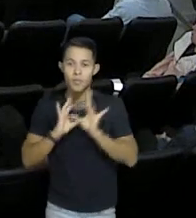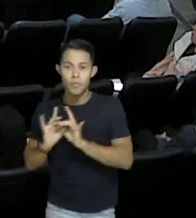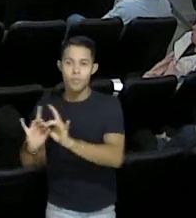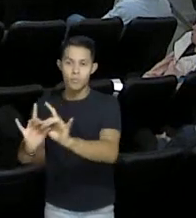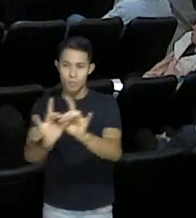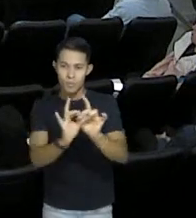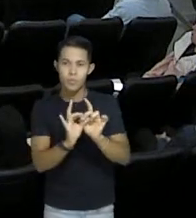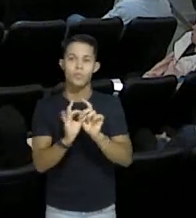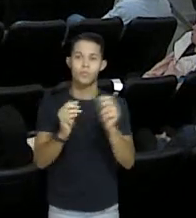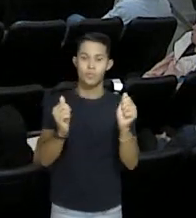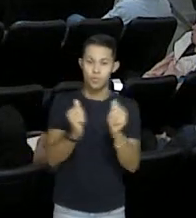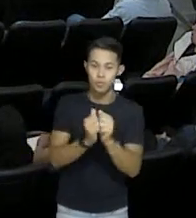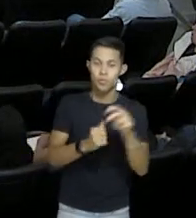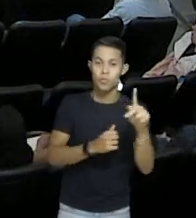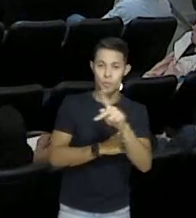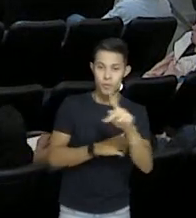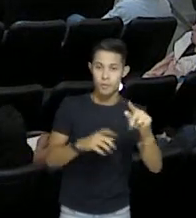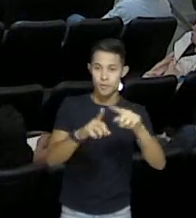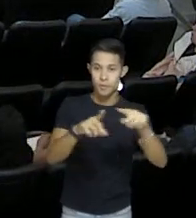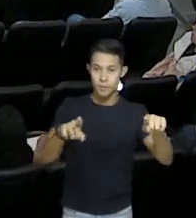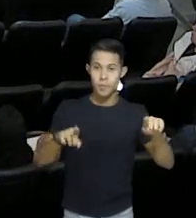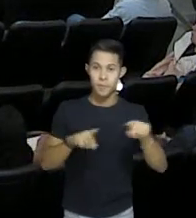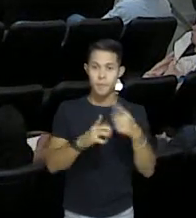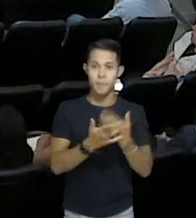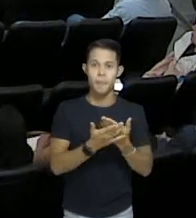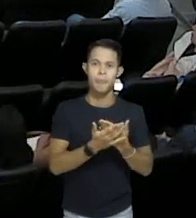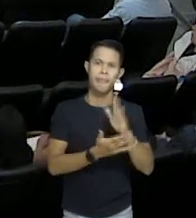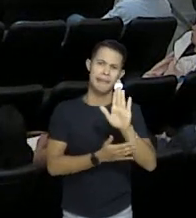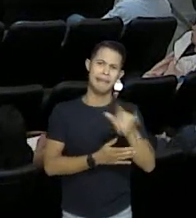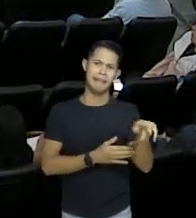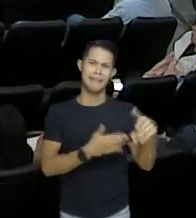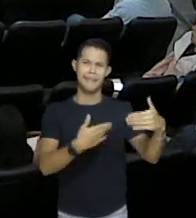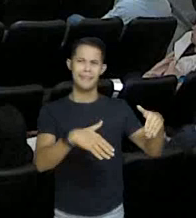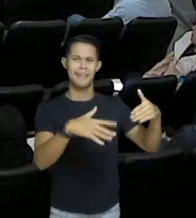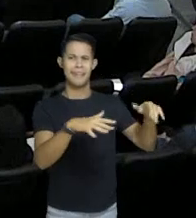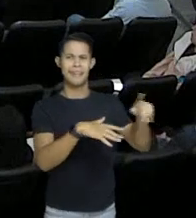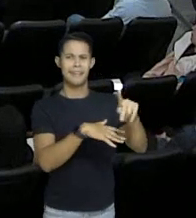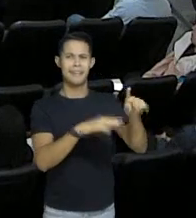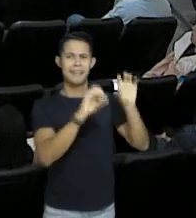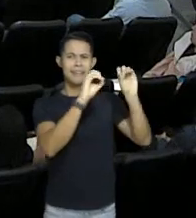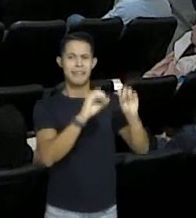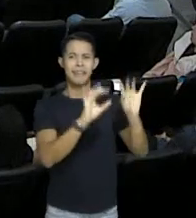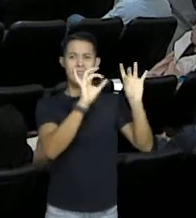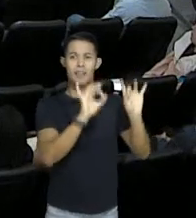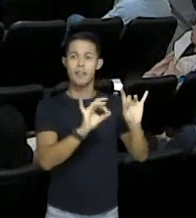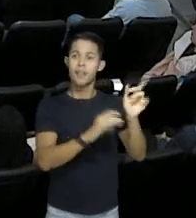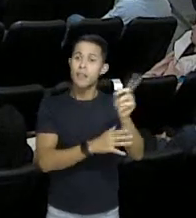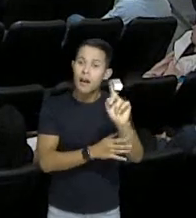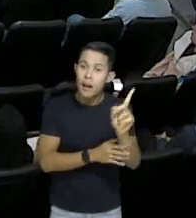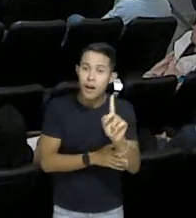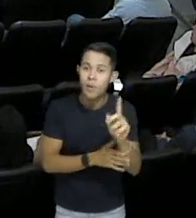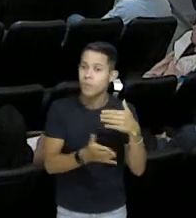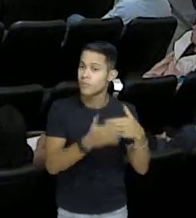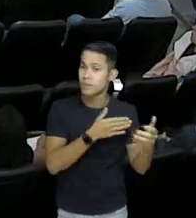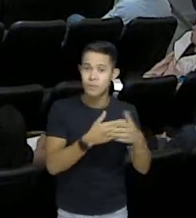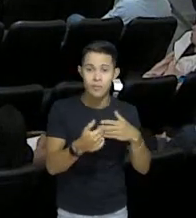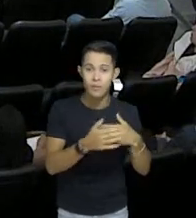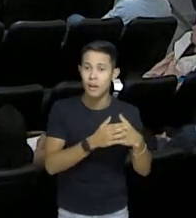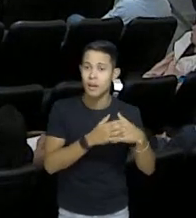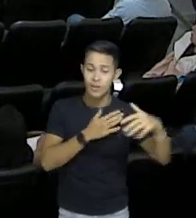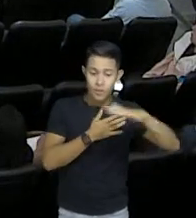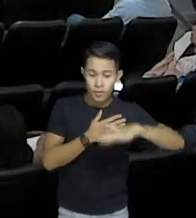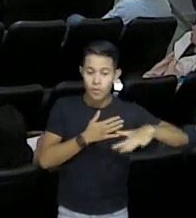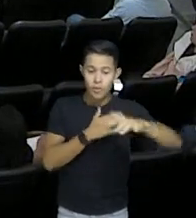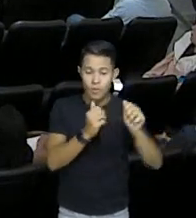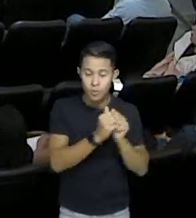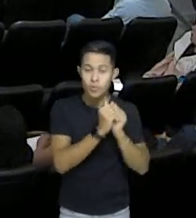de aula... Ah, mas ela é da educação especial, e ela é regente. Não tem que ter esse olhar diferenciado. A gente batalha para que não